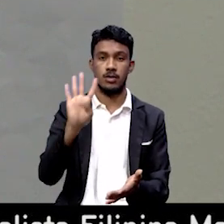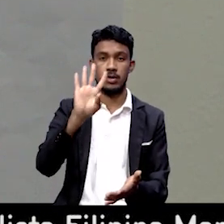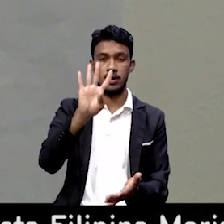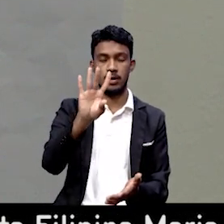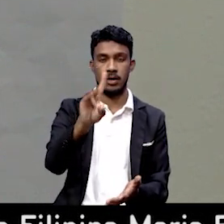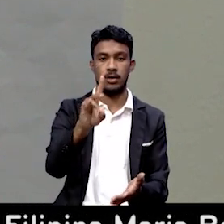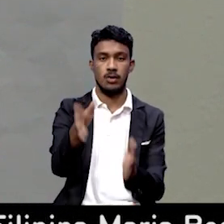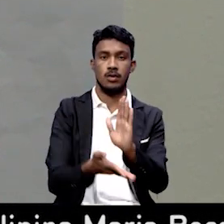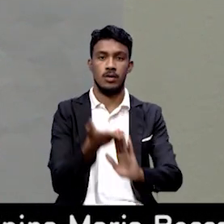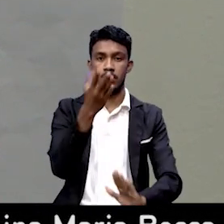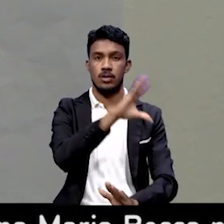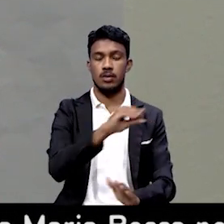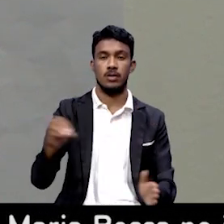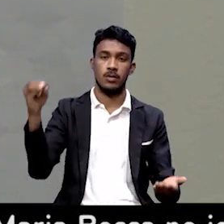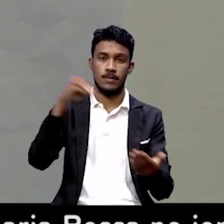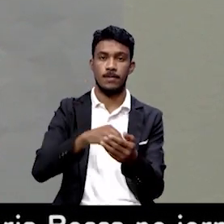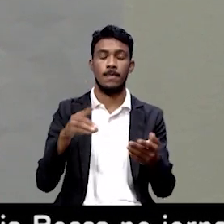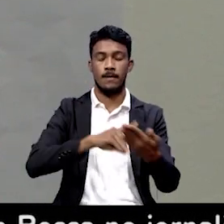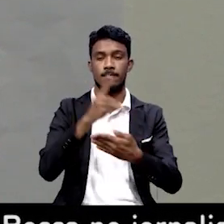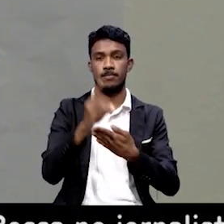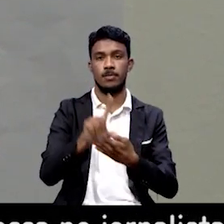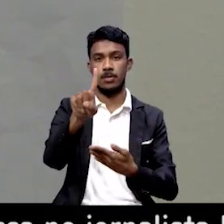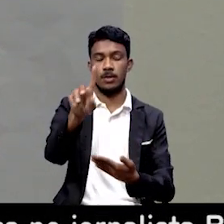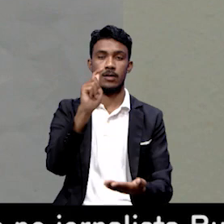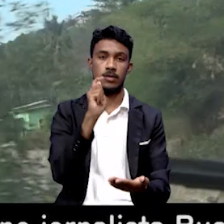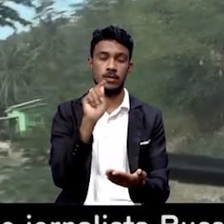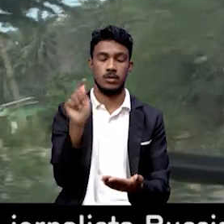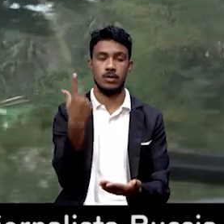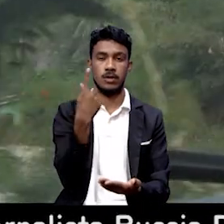desenvolvimento tokon sanulo resing ida liu.